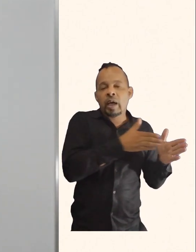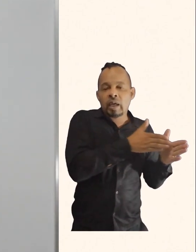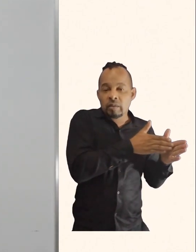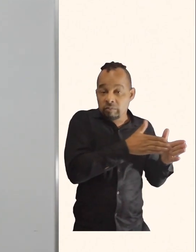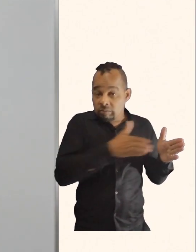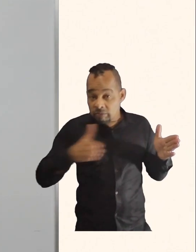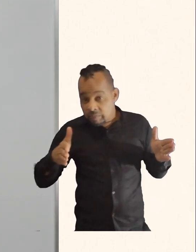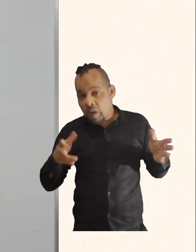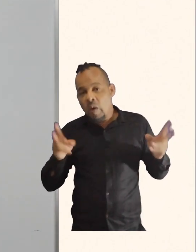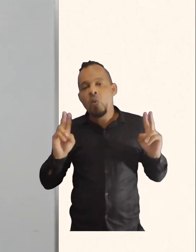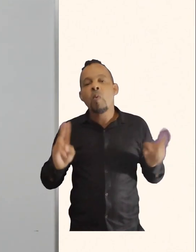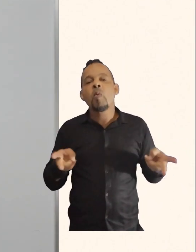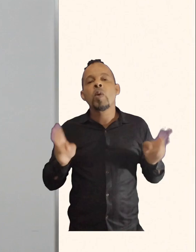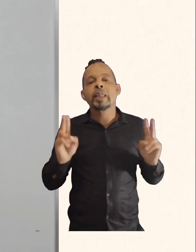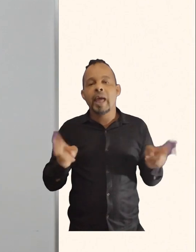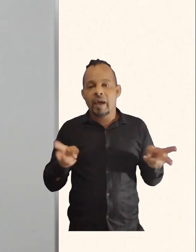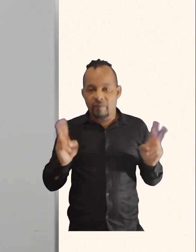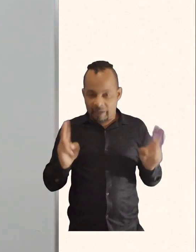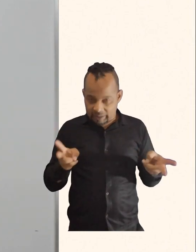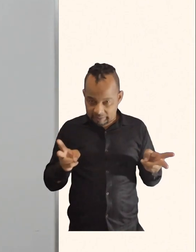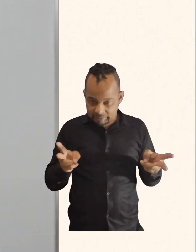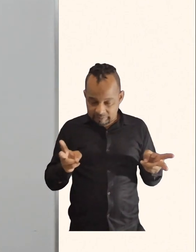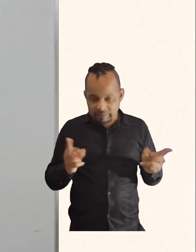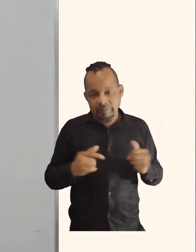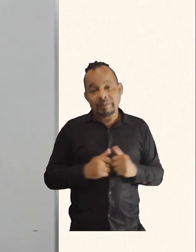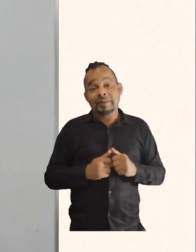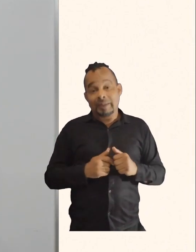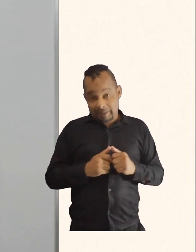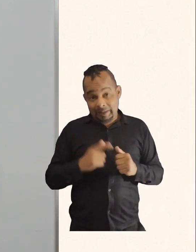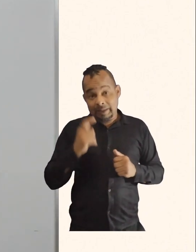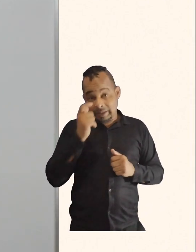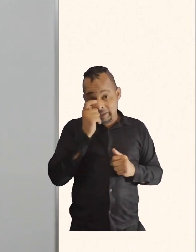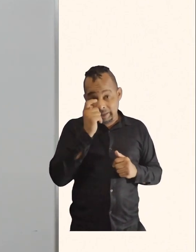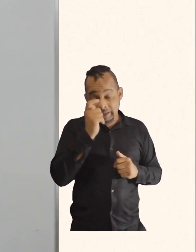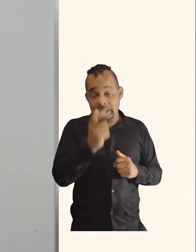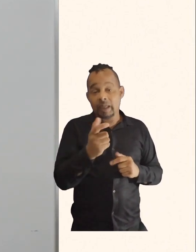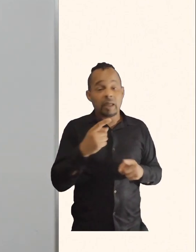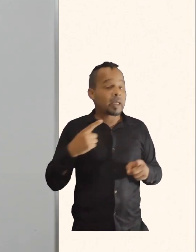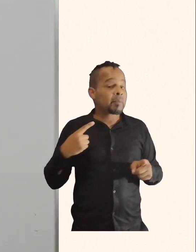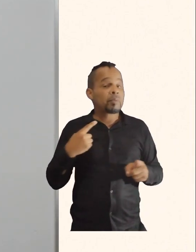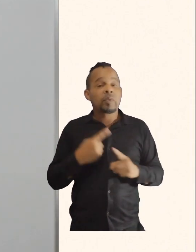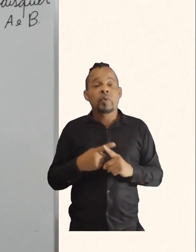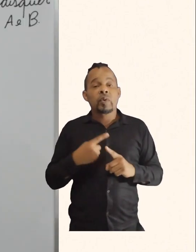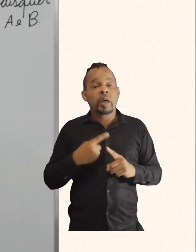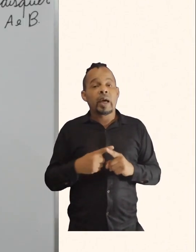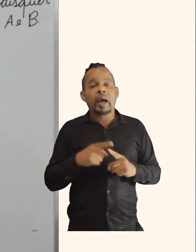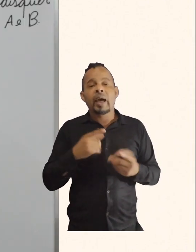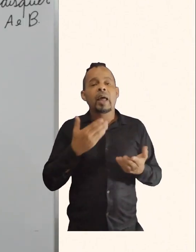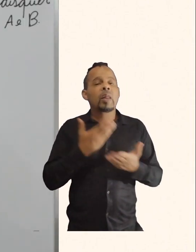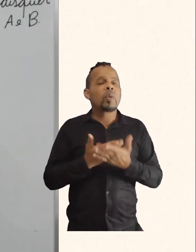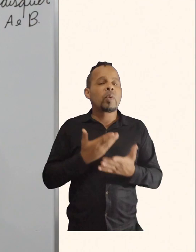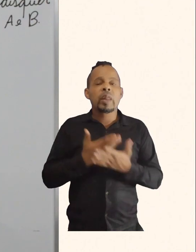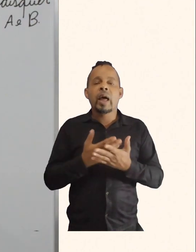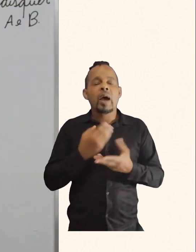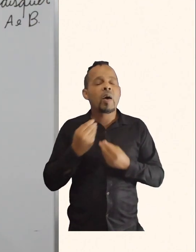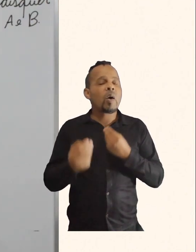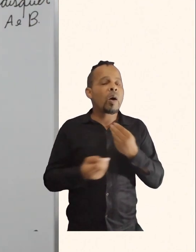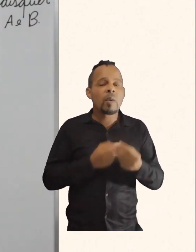mais interessante. Estudar a conservação de